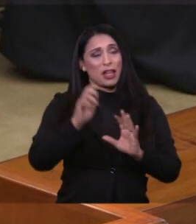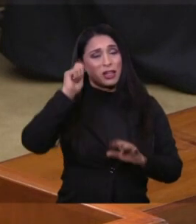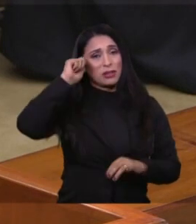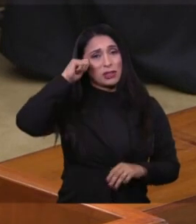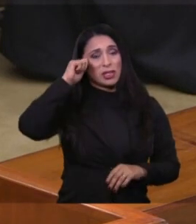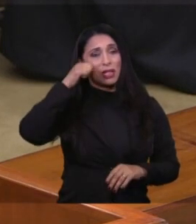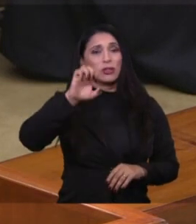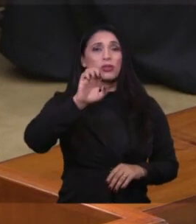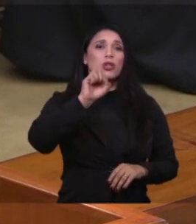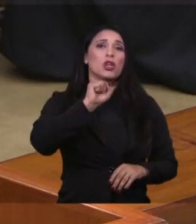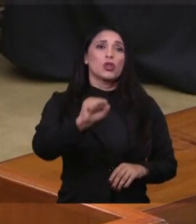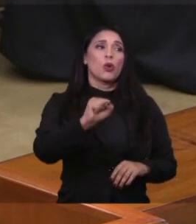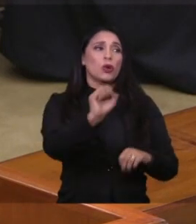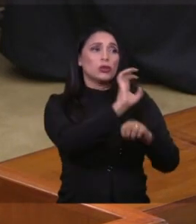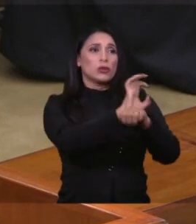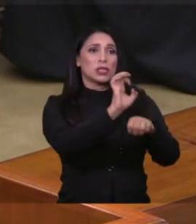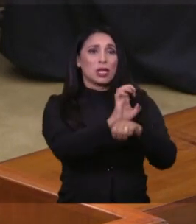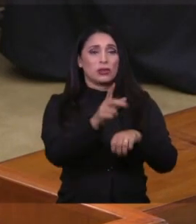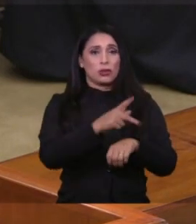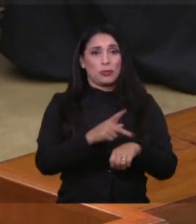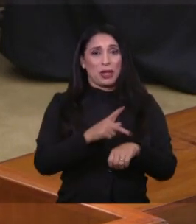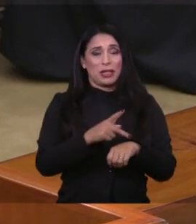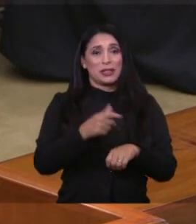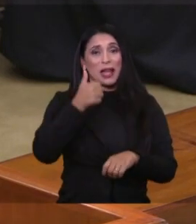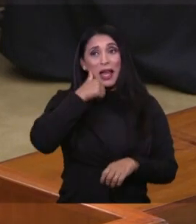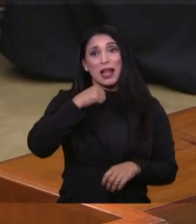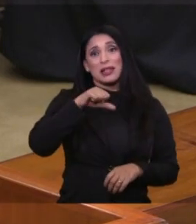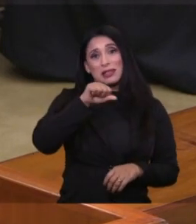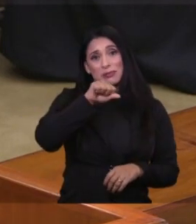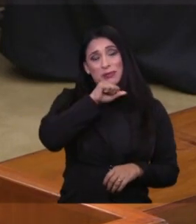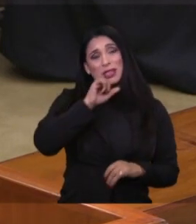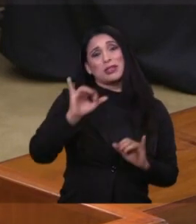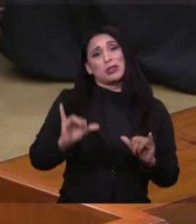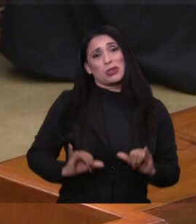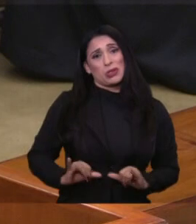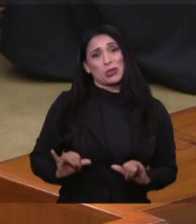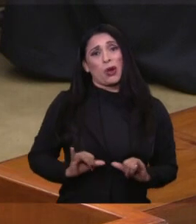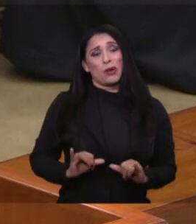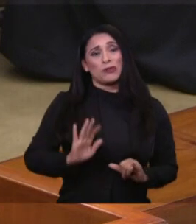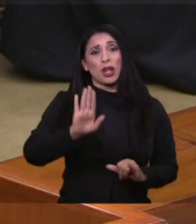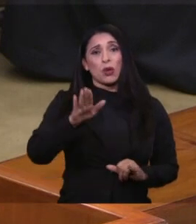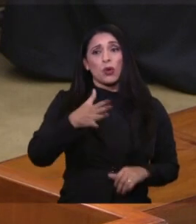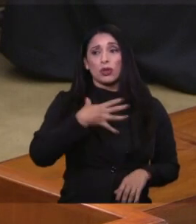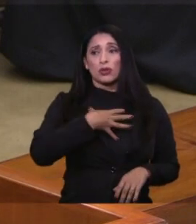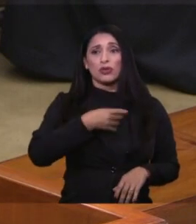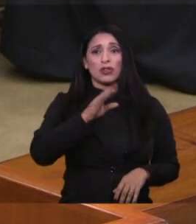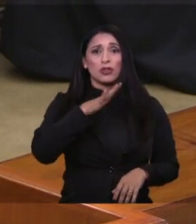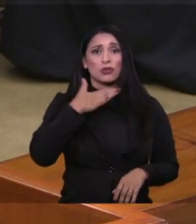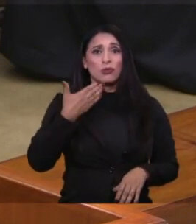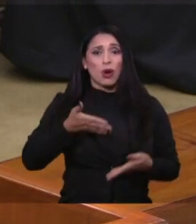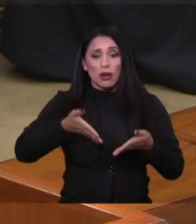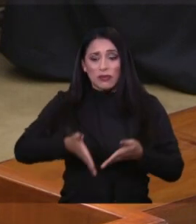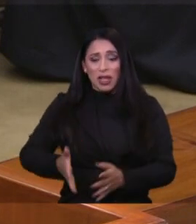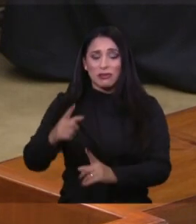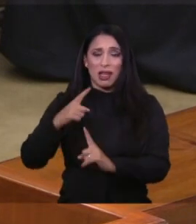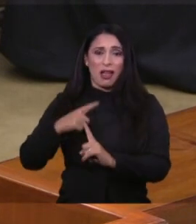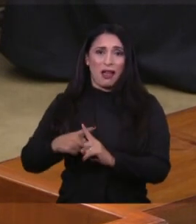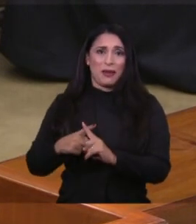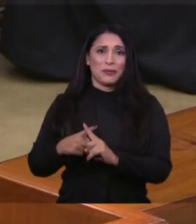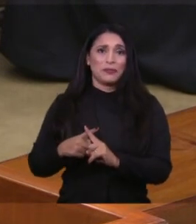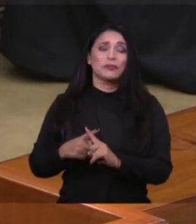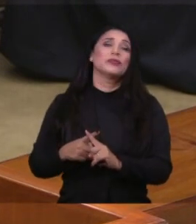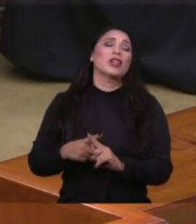nessa tribuna como nossas mães sofrem ao enterrar os seus filhos. Complemento o que já foi falado,